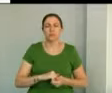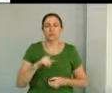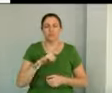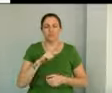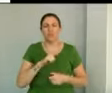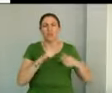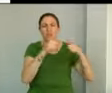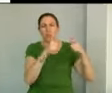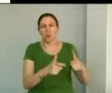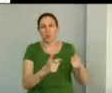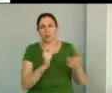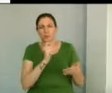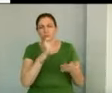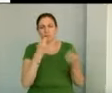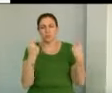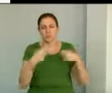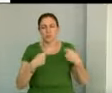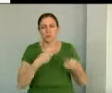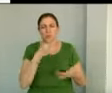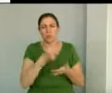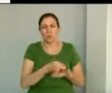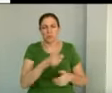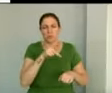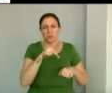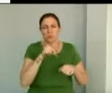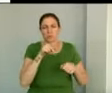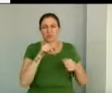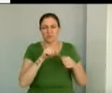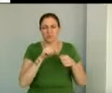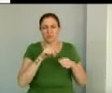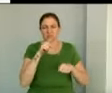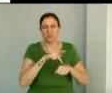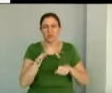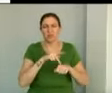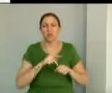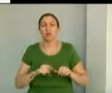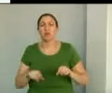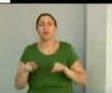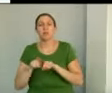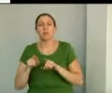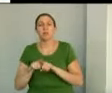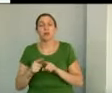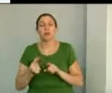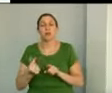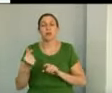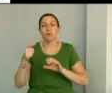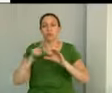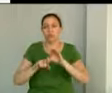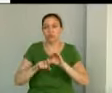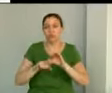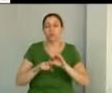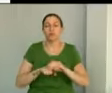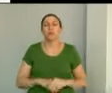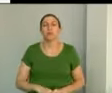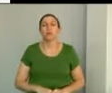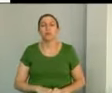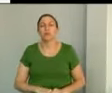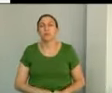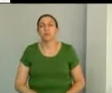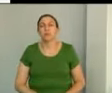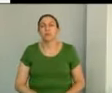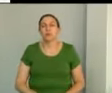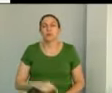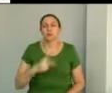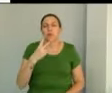né, que precisa, 1.547. 1.800.000 de amortização da dívida e 30 mil de outras despesas. Então, despesas de capital, chegamos